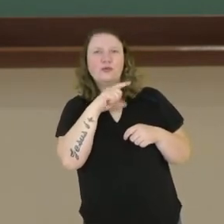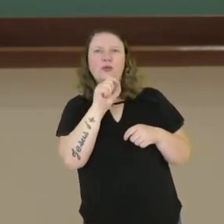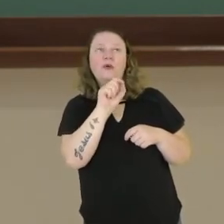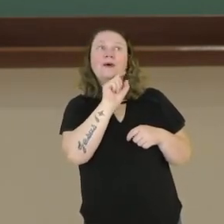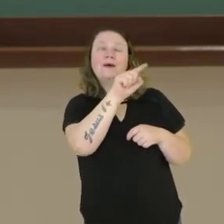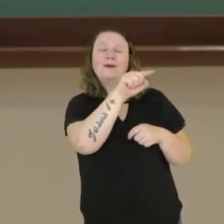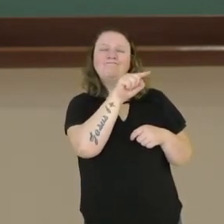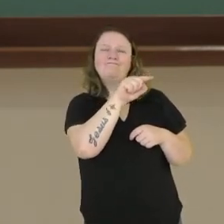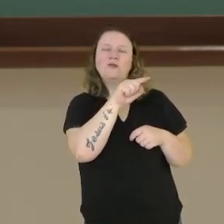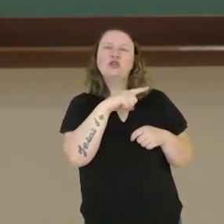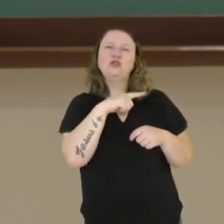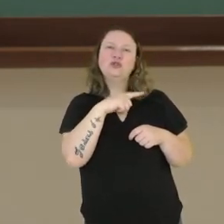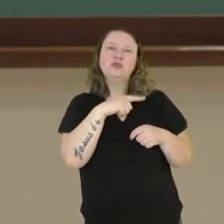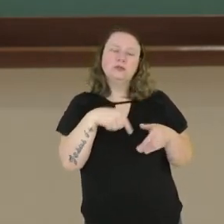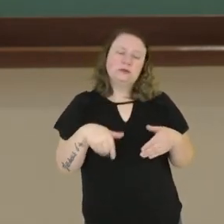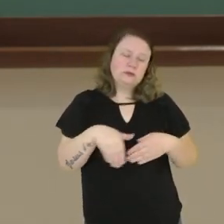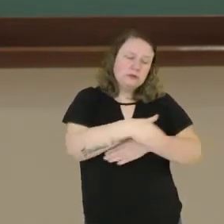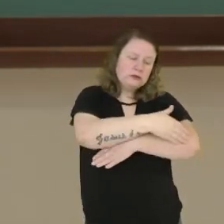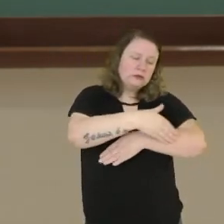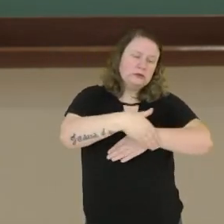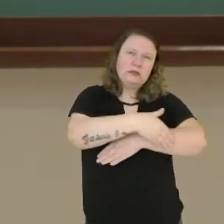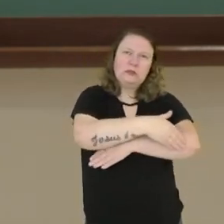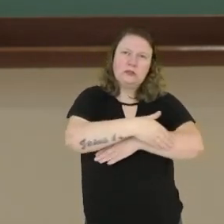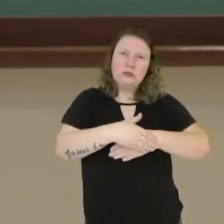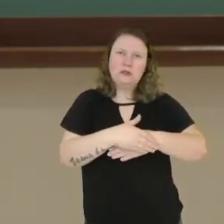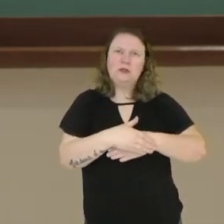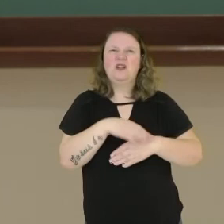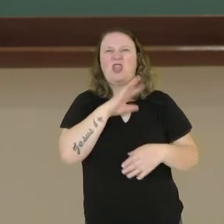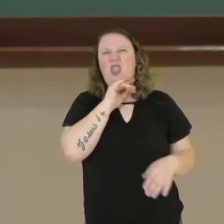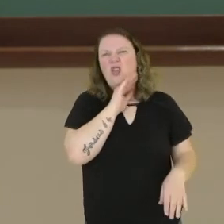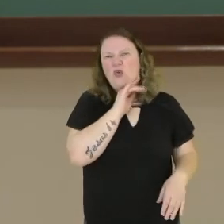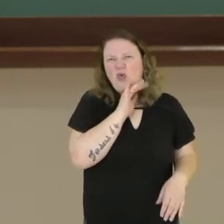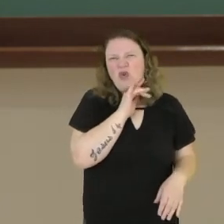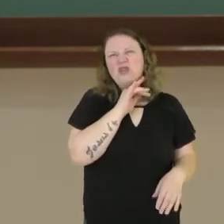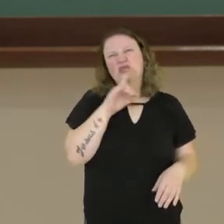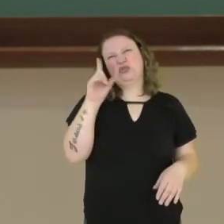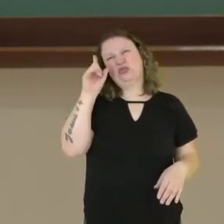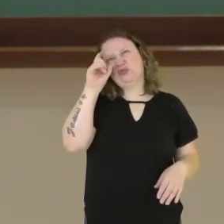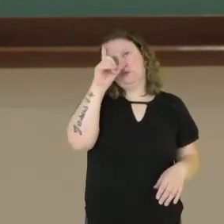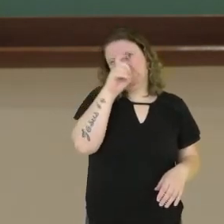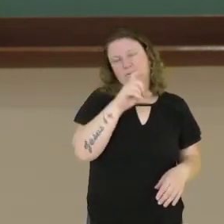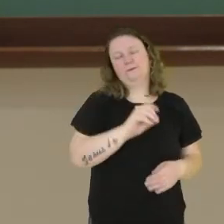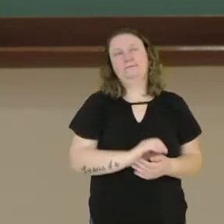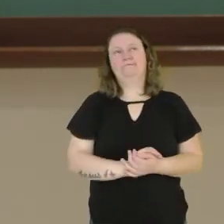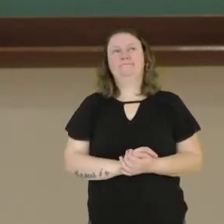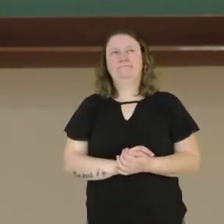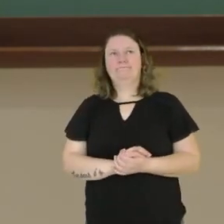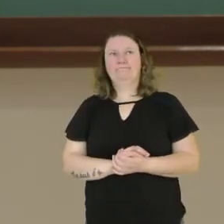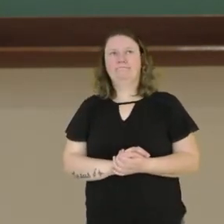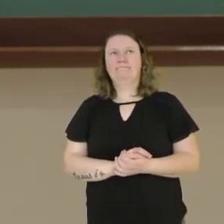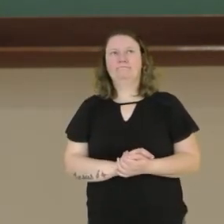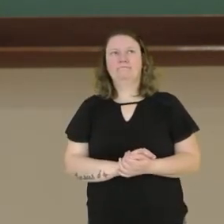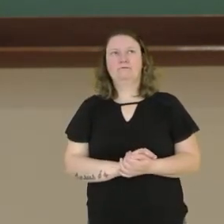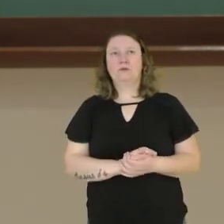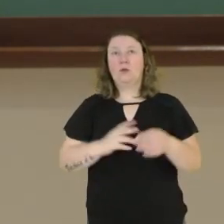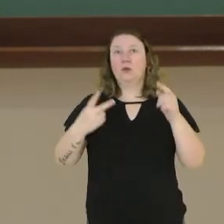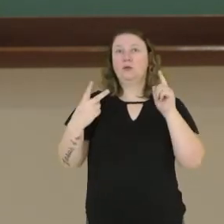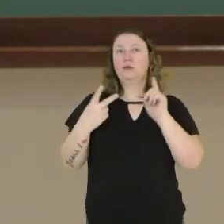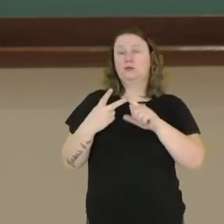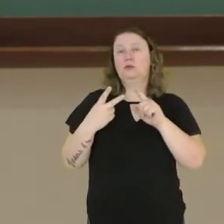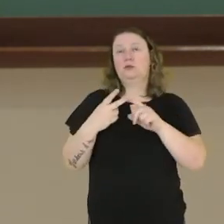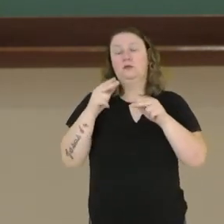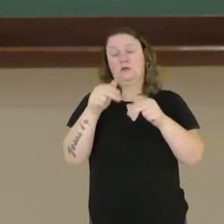região, pois as estradas eram bastante ruins, né, e muito poucas. Um segundo